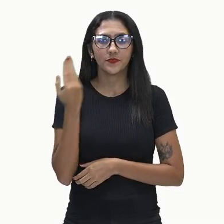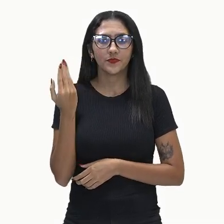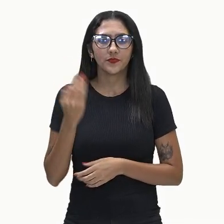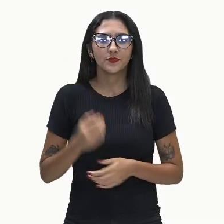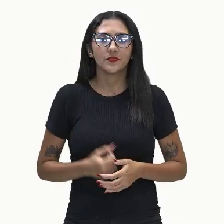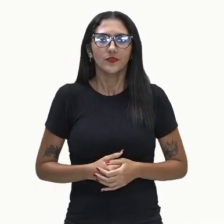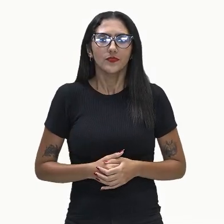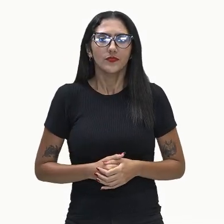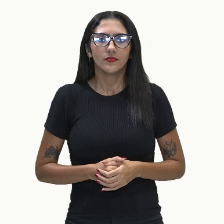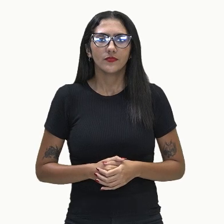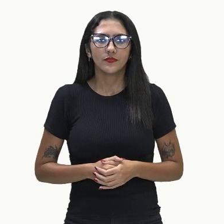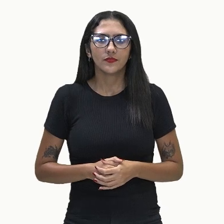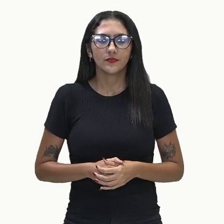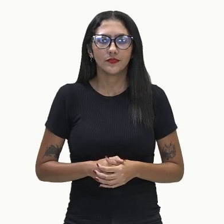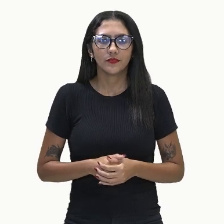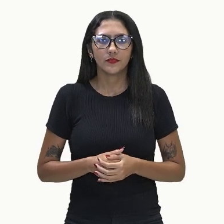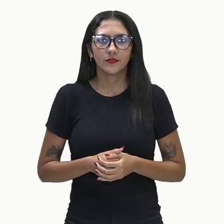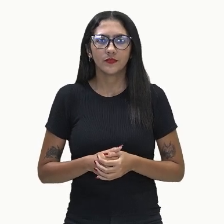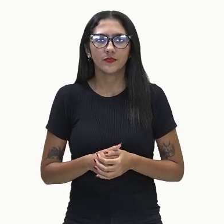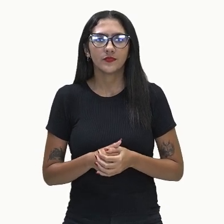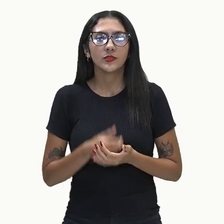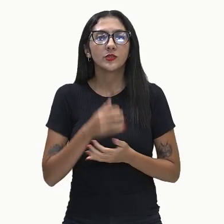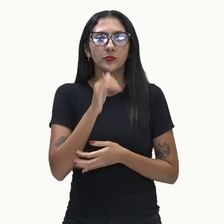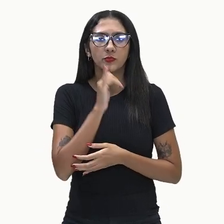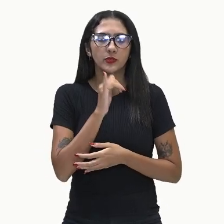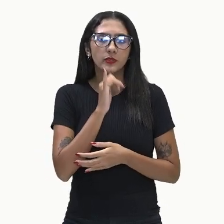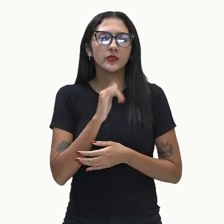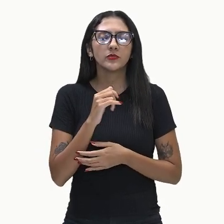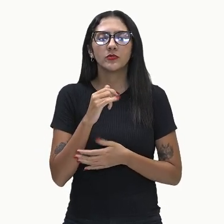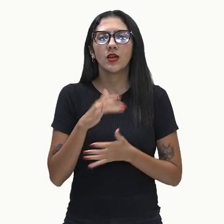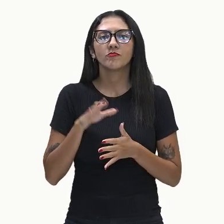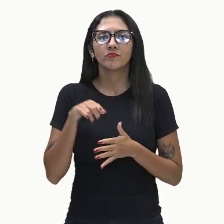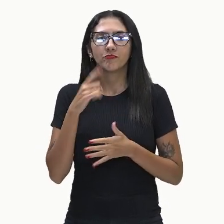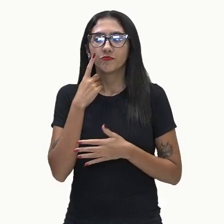ato reflexo é quando a gente retira